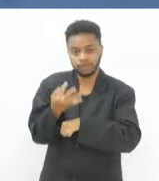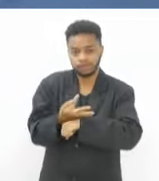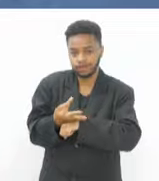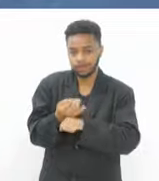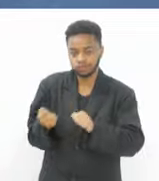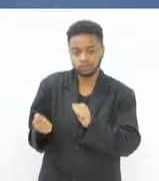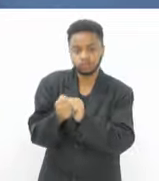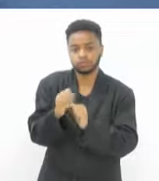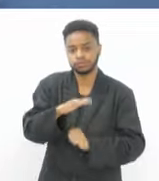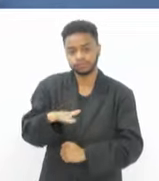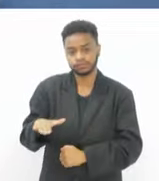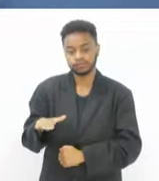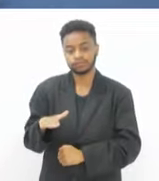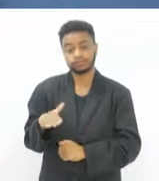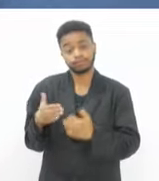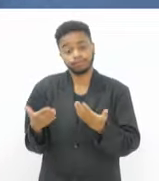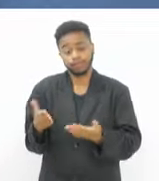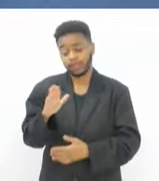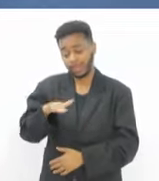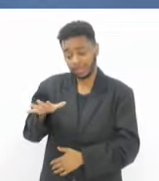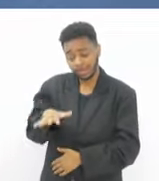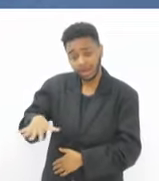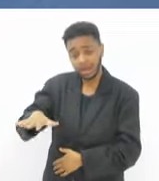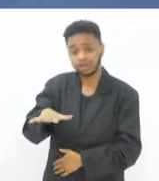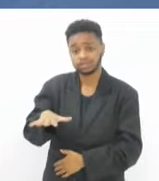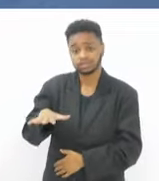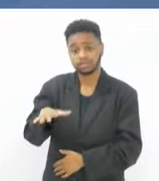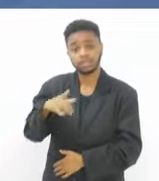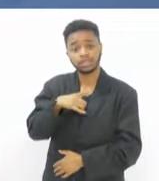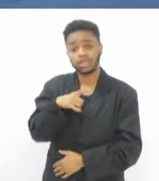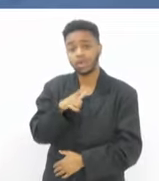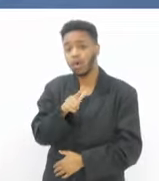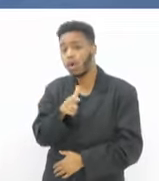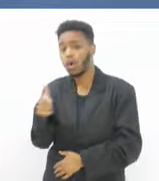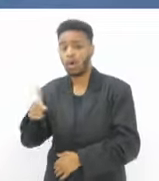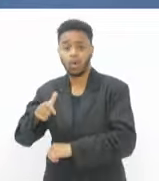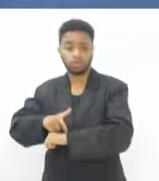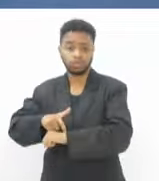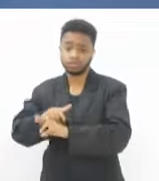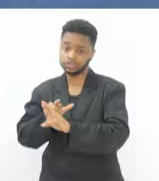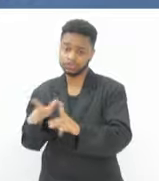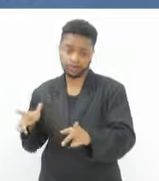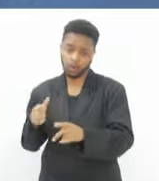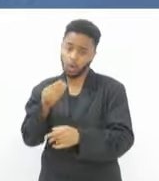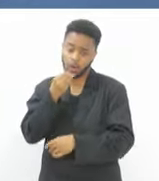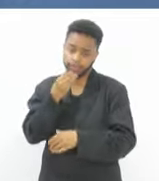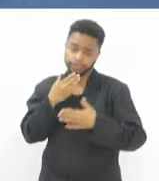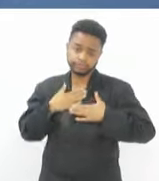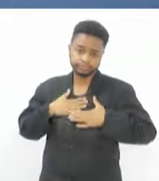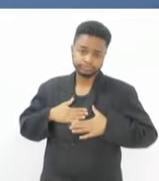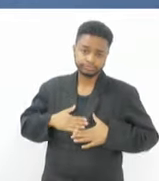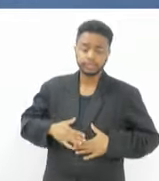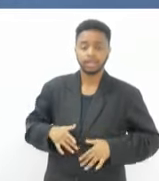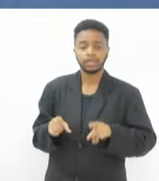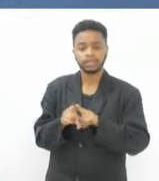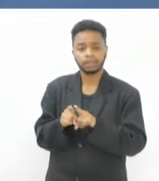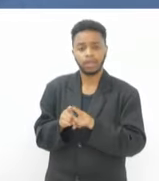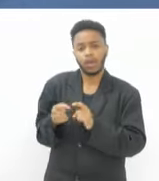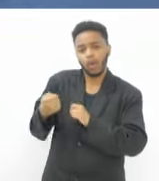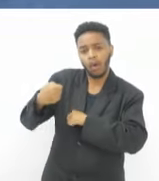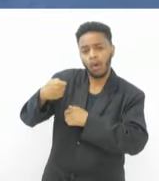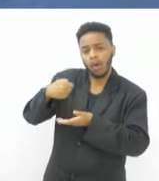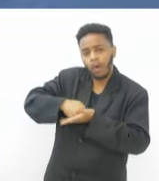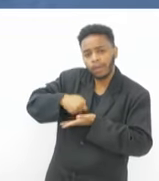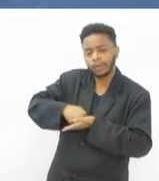com as crianças elas vão entrar num outro ritmo, elas vão desacelerar, elas vão tirar essas exigências